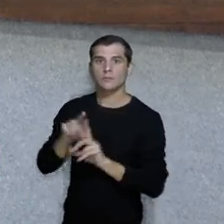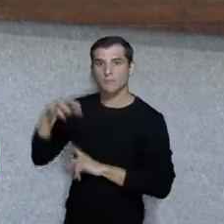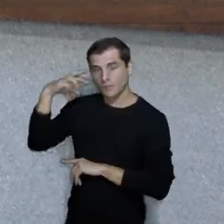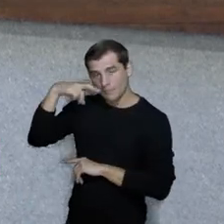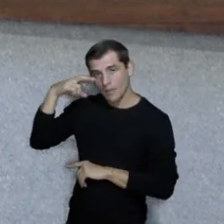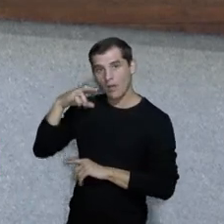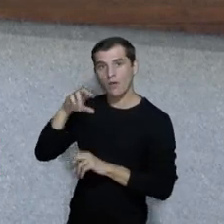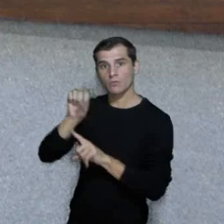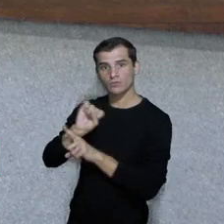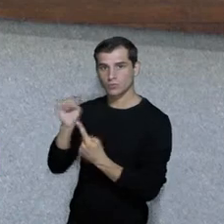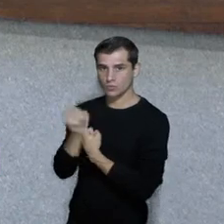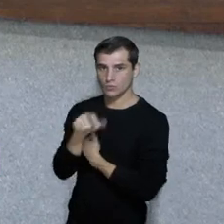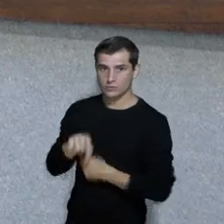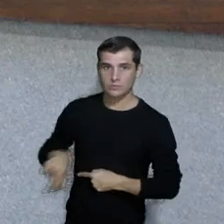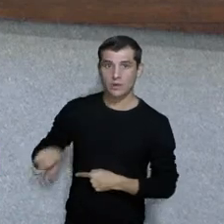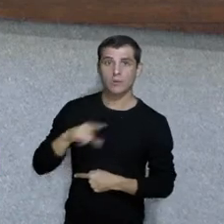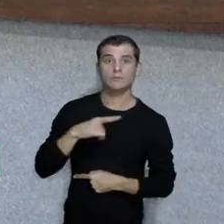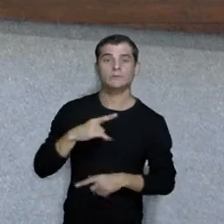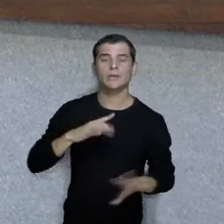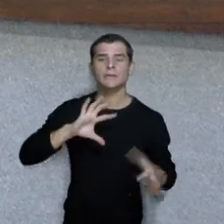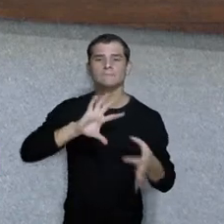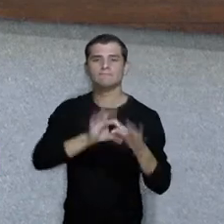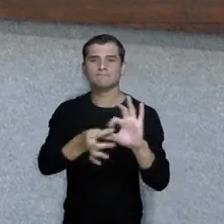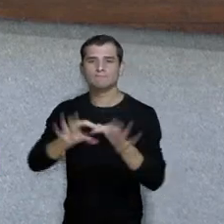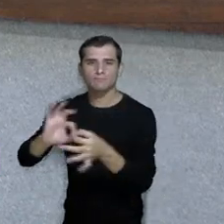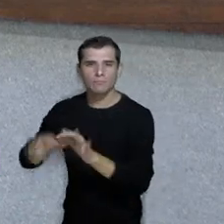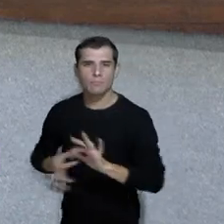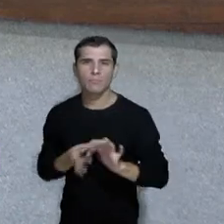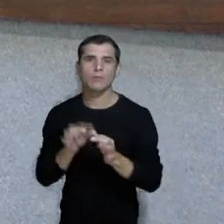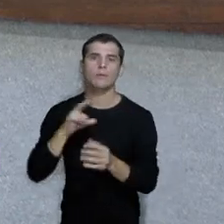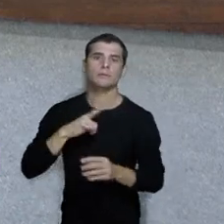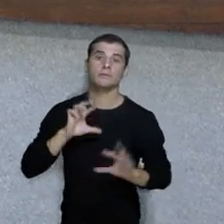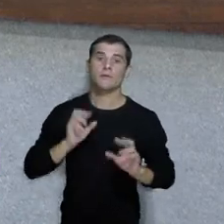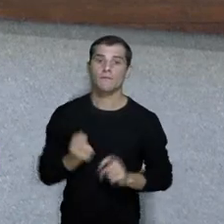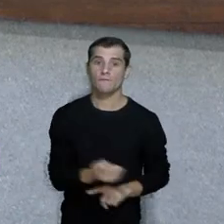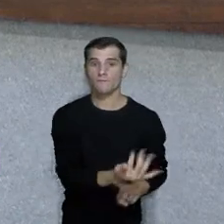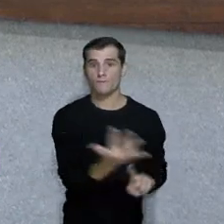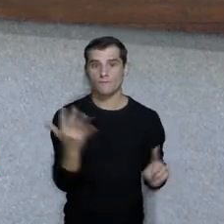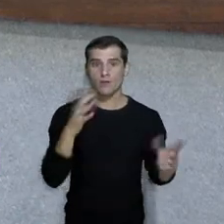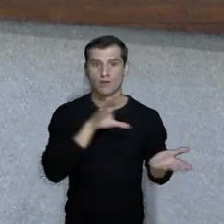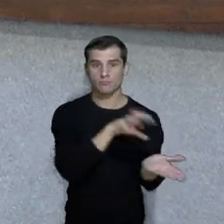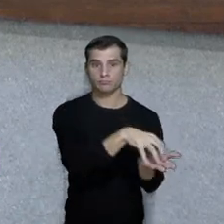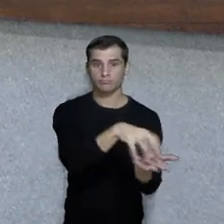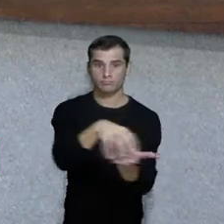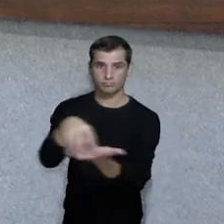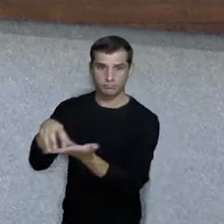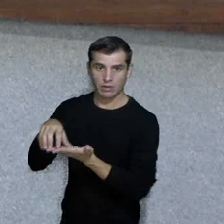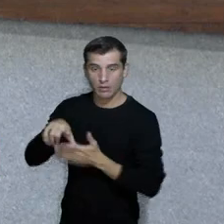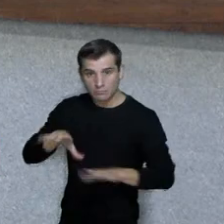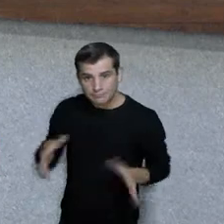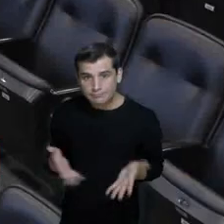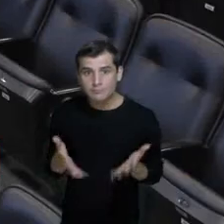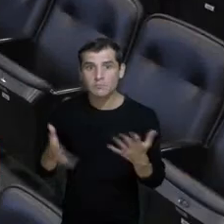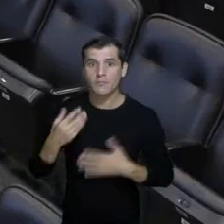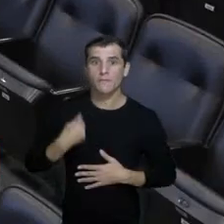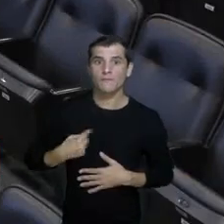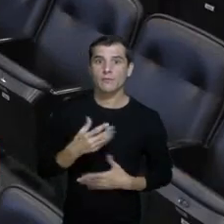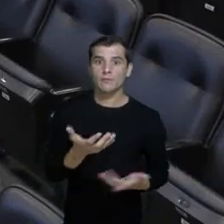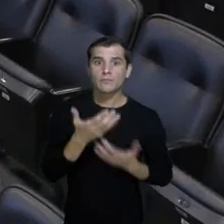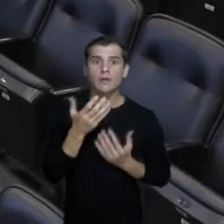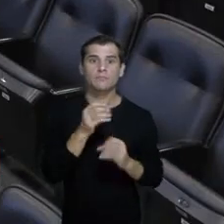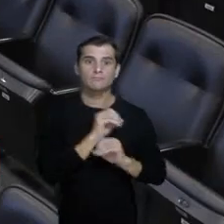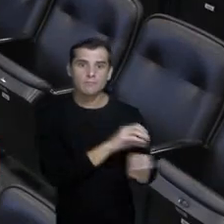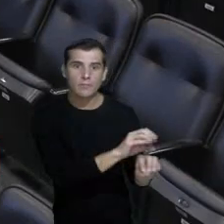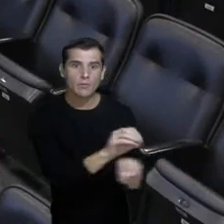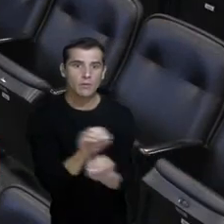é uma é uma rede que traz muitos órgãos e todos eles então estão engajados no educando cidadãos através da rede de controle e